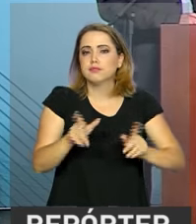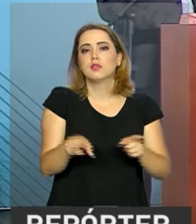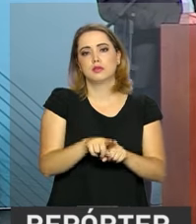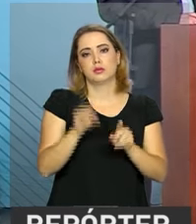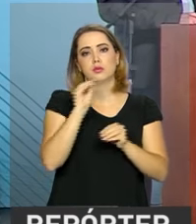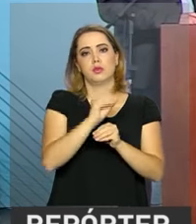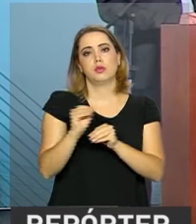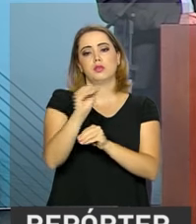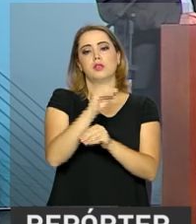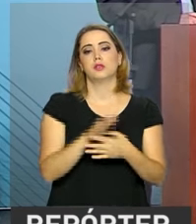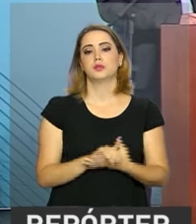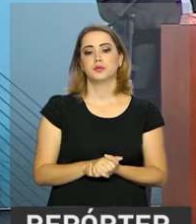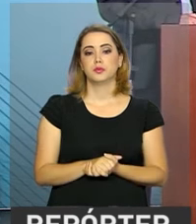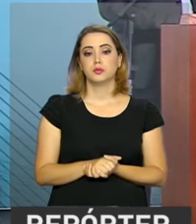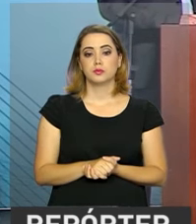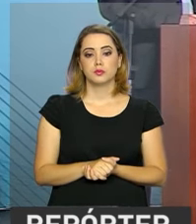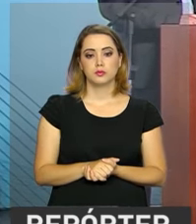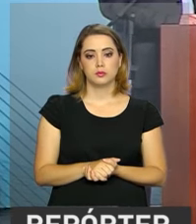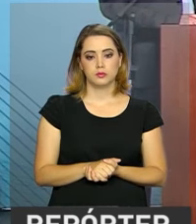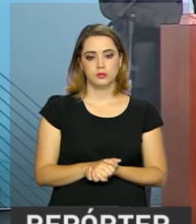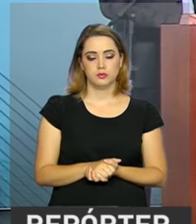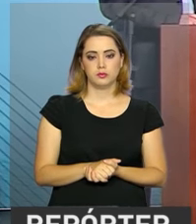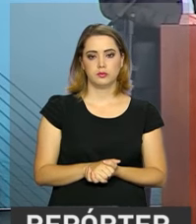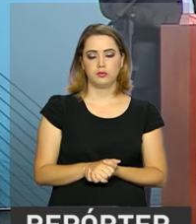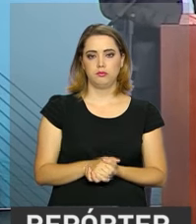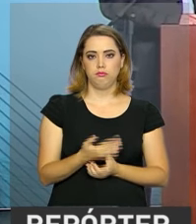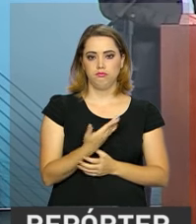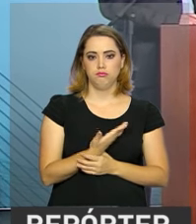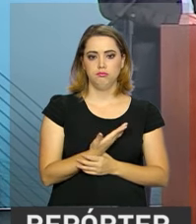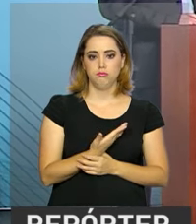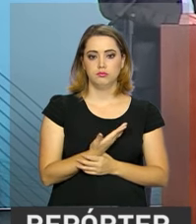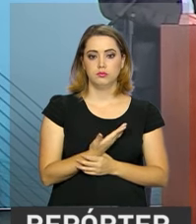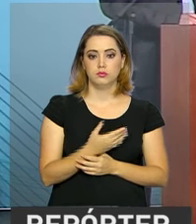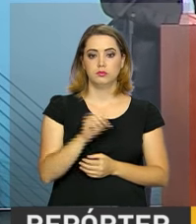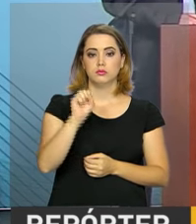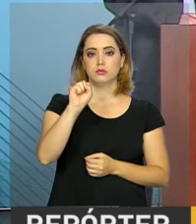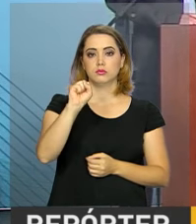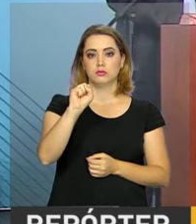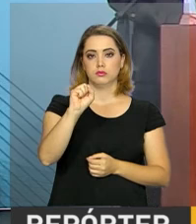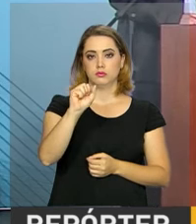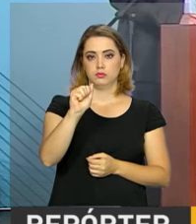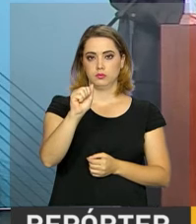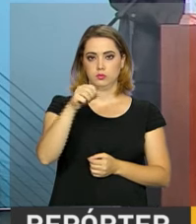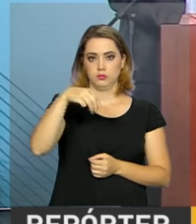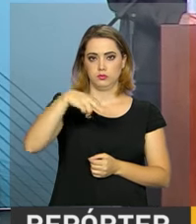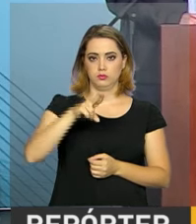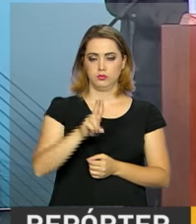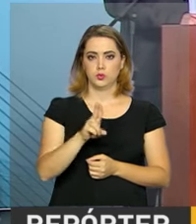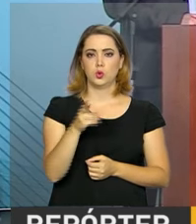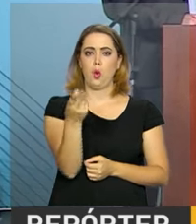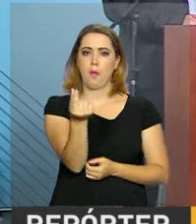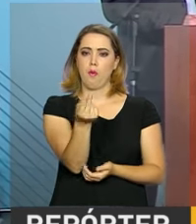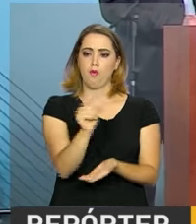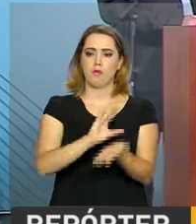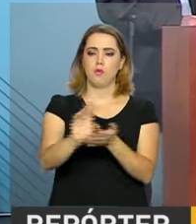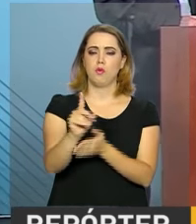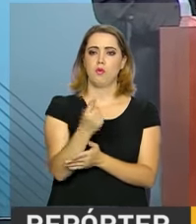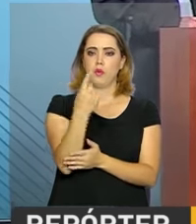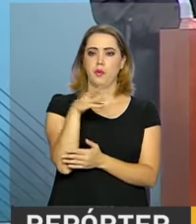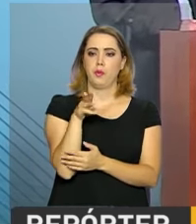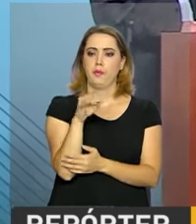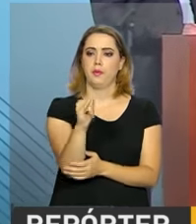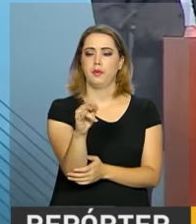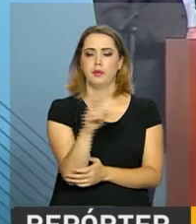SAMU ele está nos custando R$1 bilhão por ano de investimento para a sua